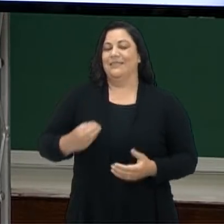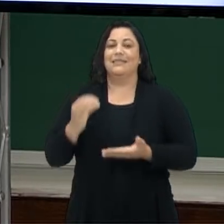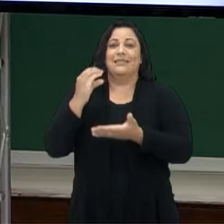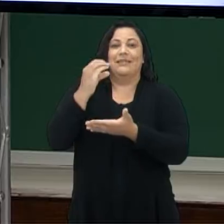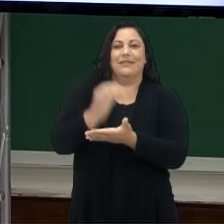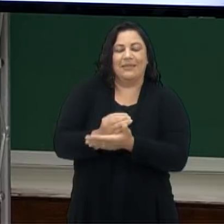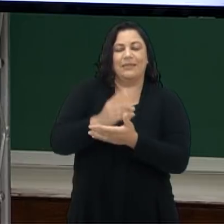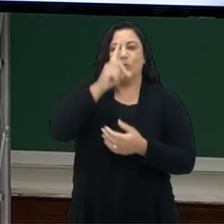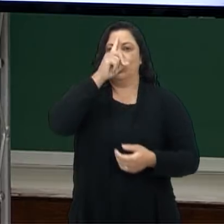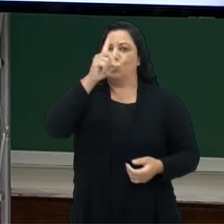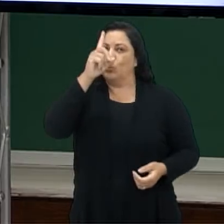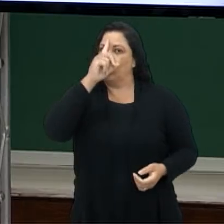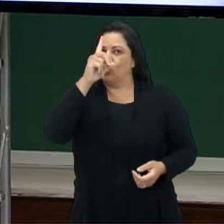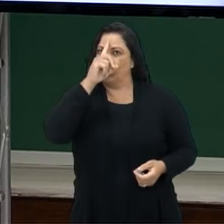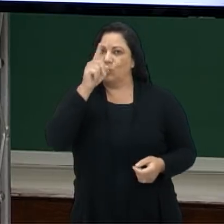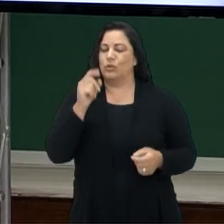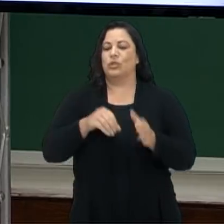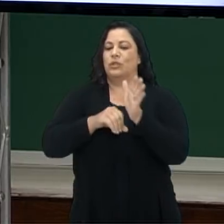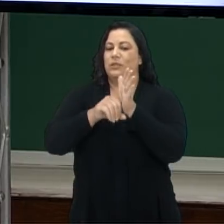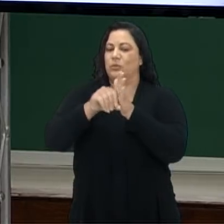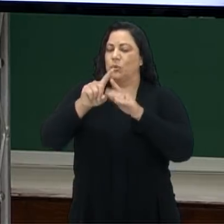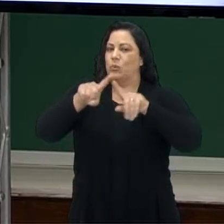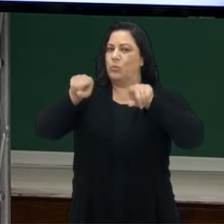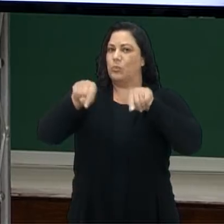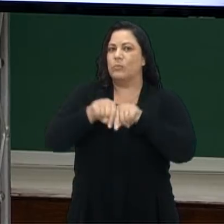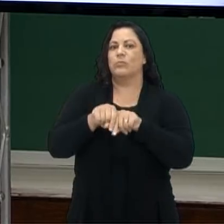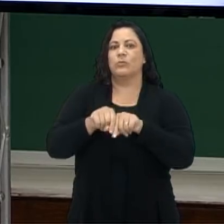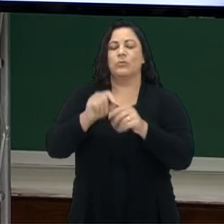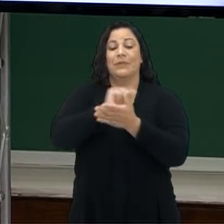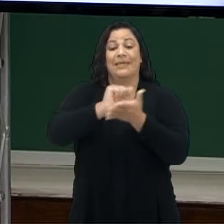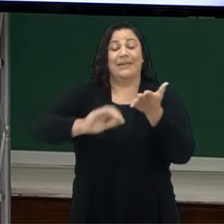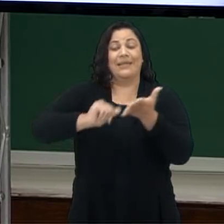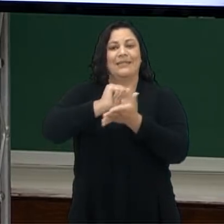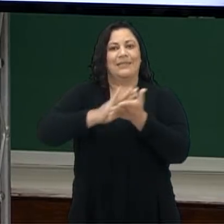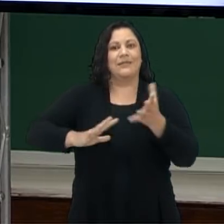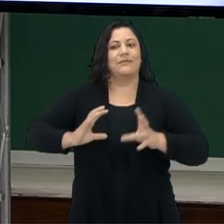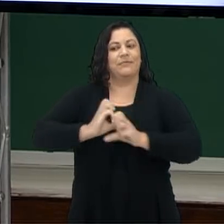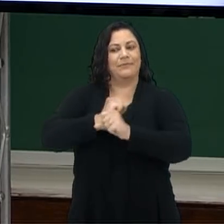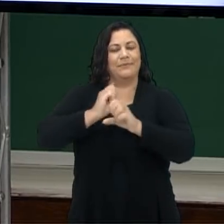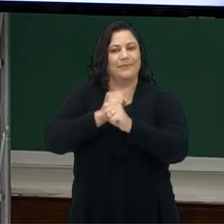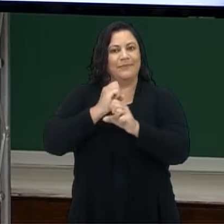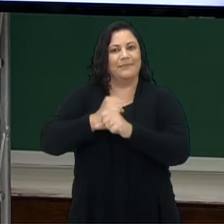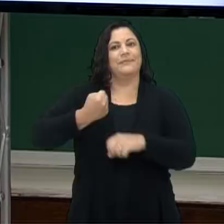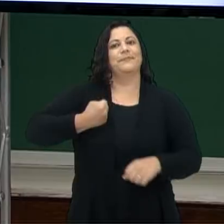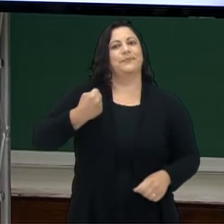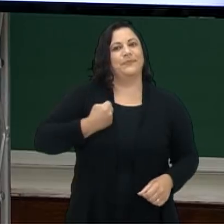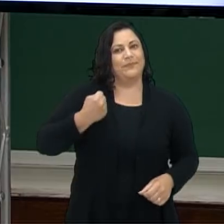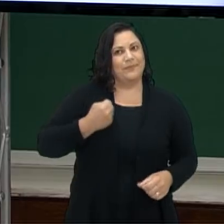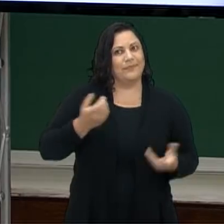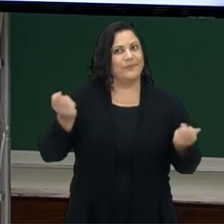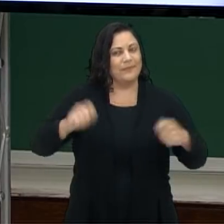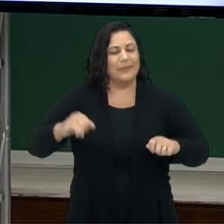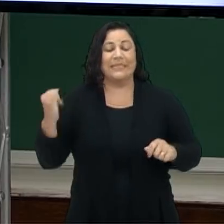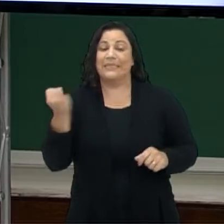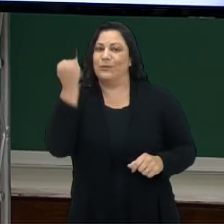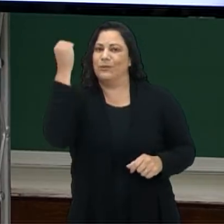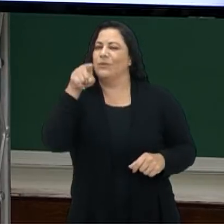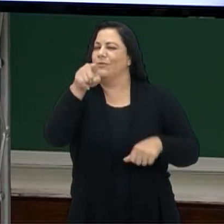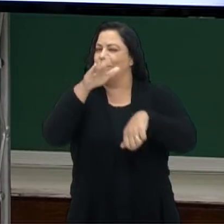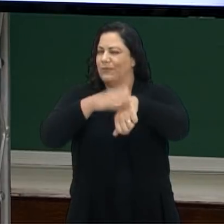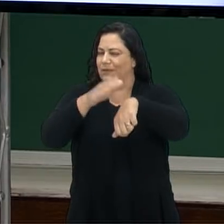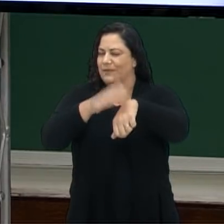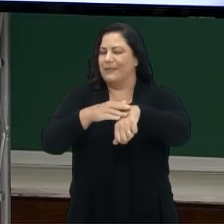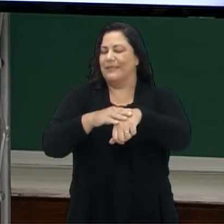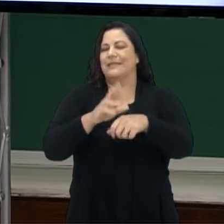lá no Classroom, tá? E fazer as atividades valem nota todas elas, então é muito importante que você faça,